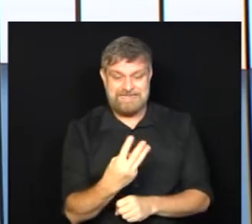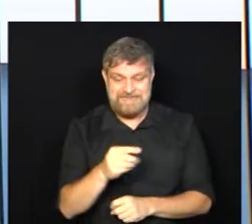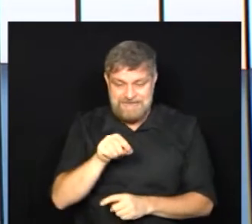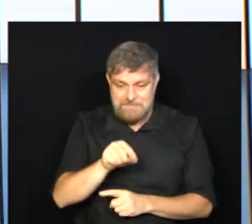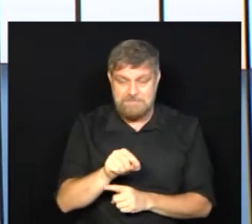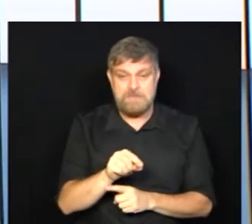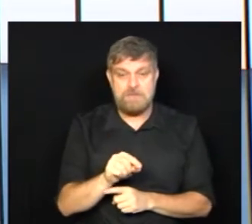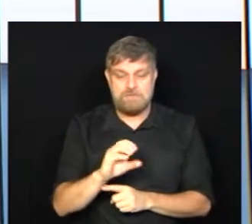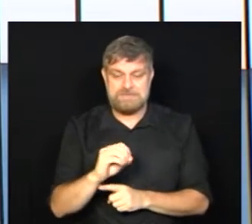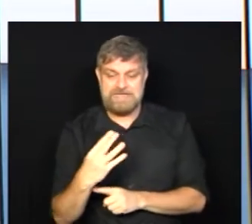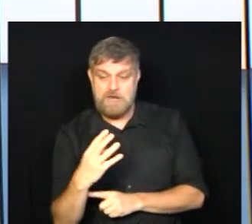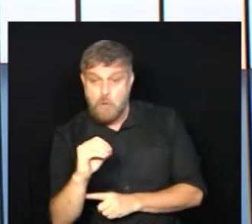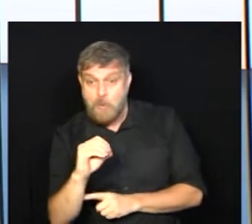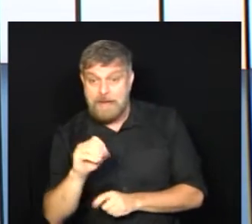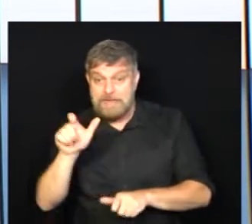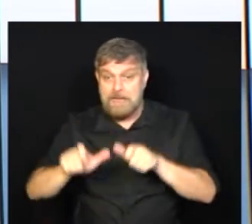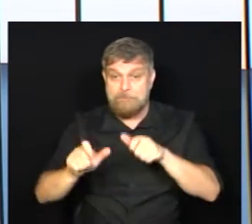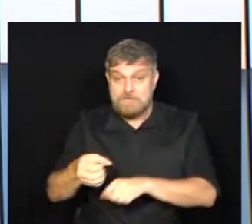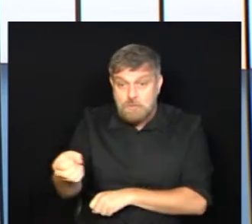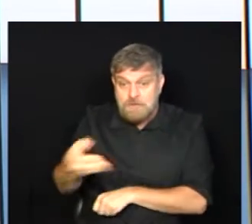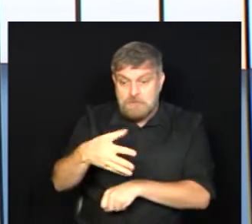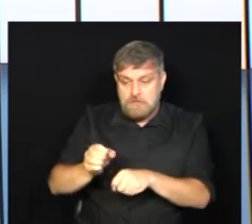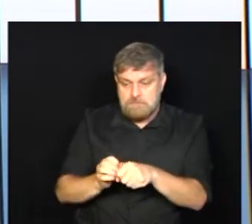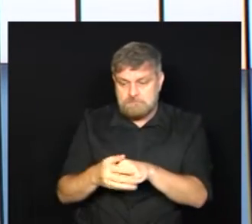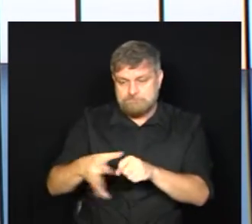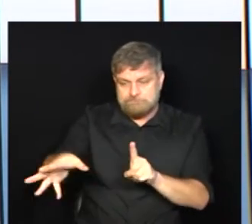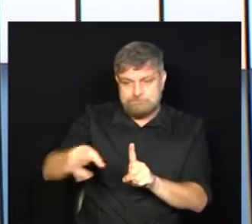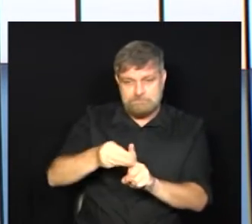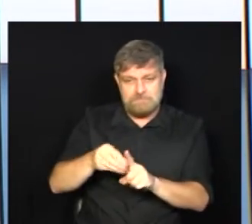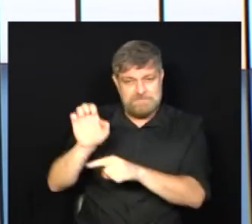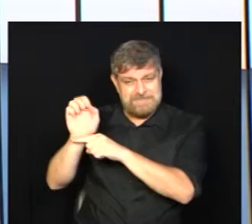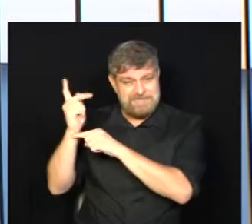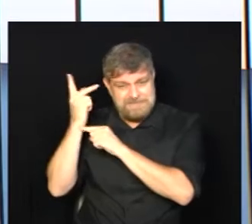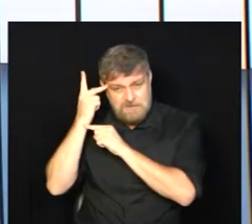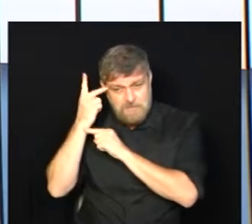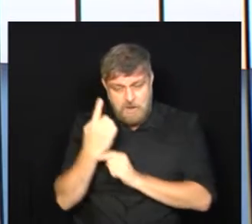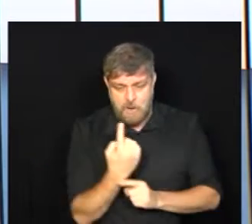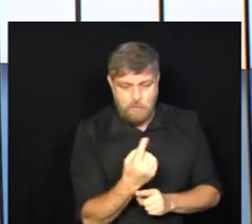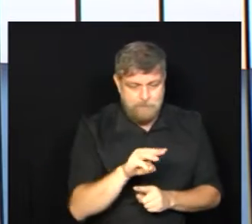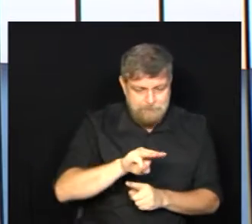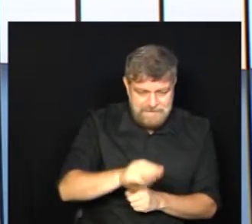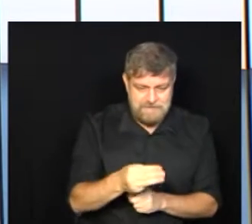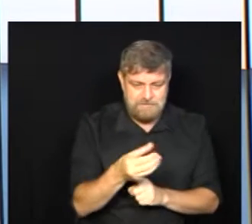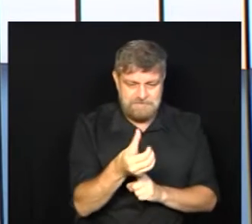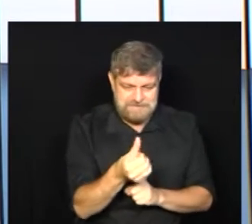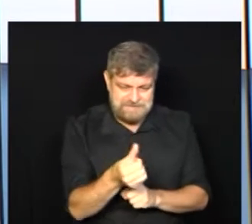33.040 novos casos da doença. No estado de São Paulo, são